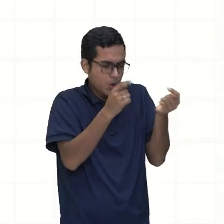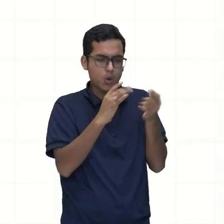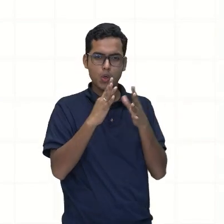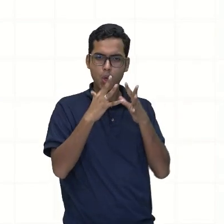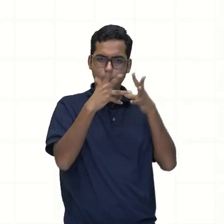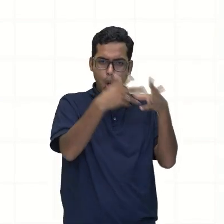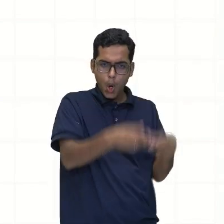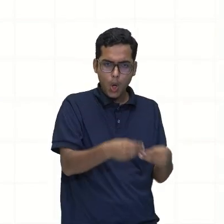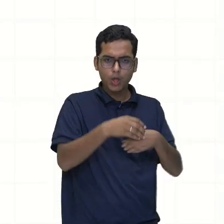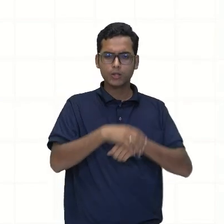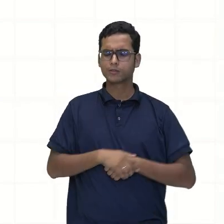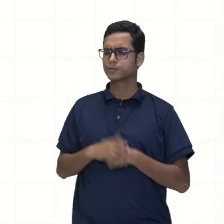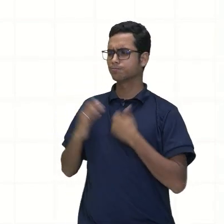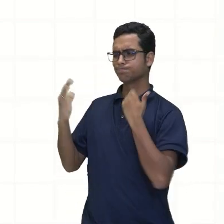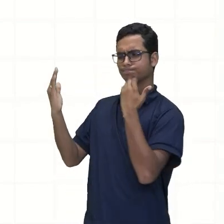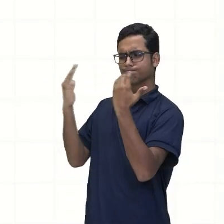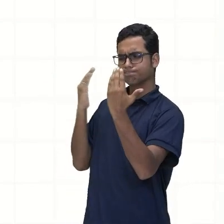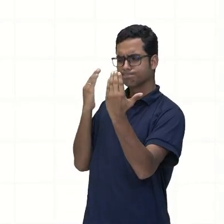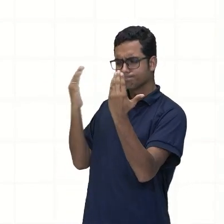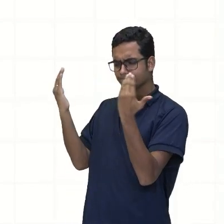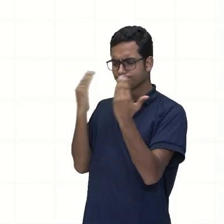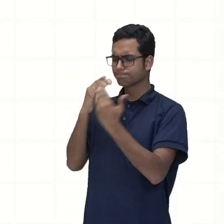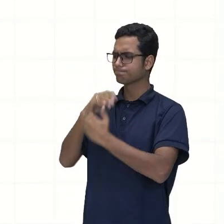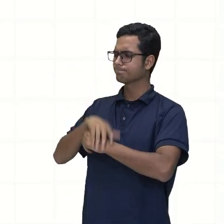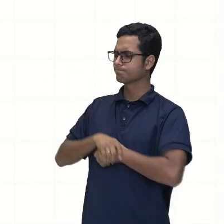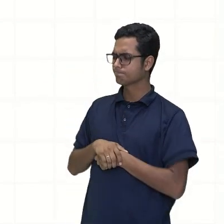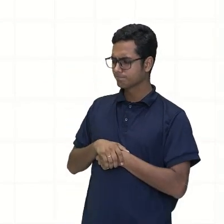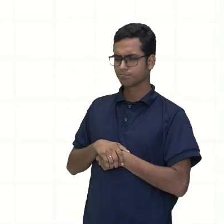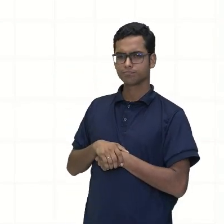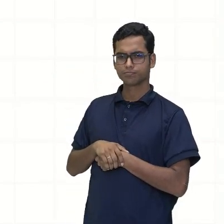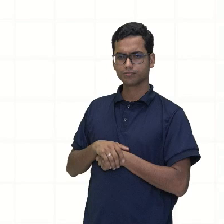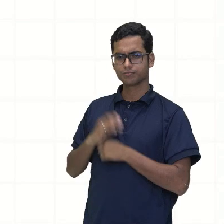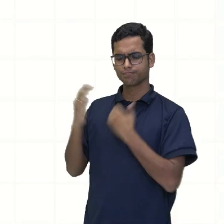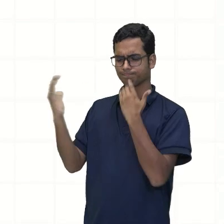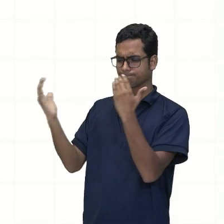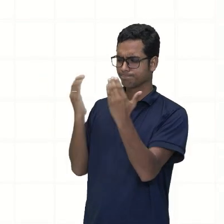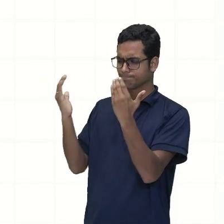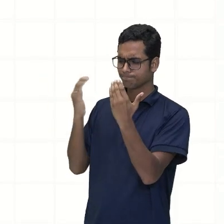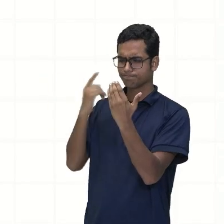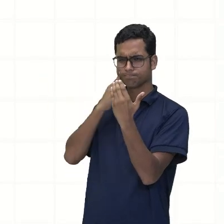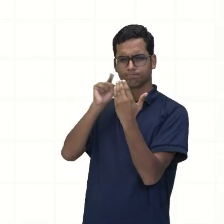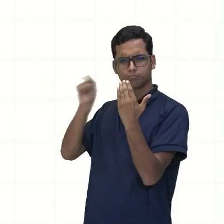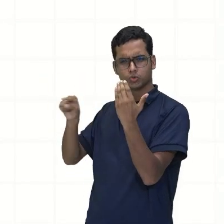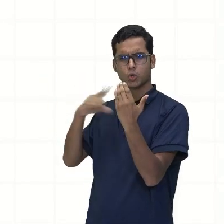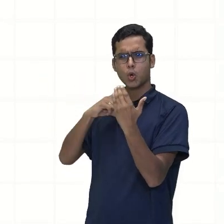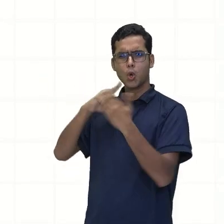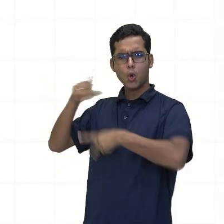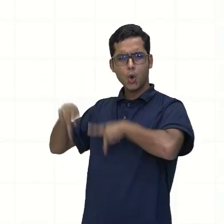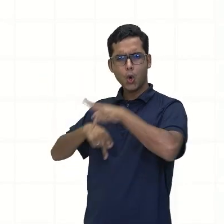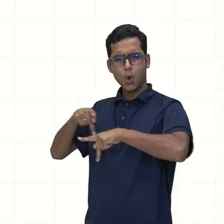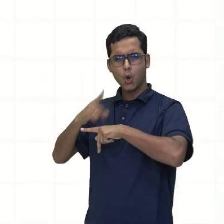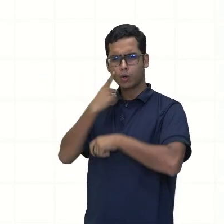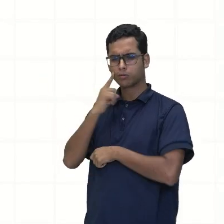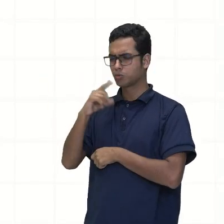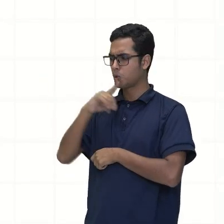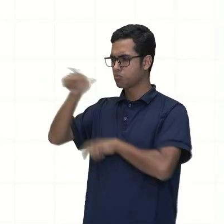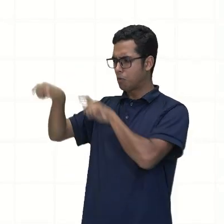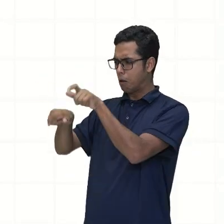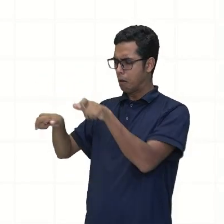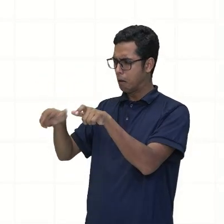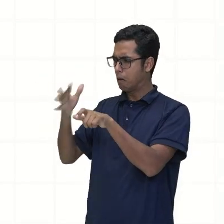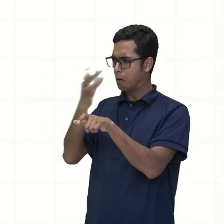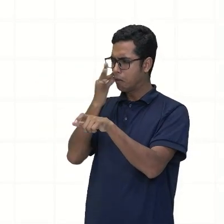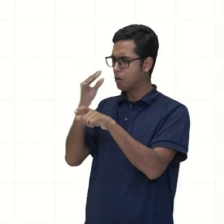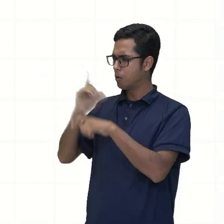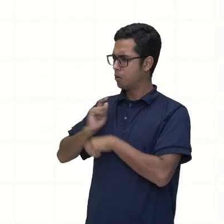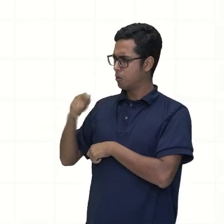a ficar um pouco desconfiado Montezuma começa a ficar desconfiado com a presença